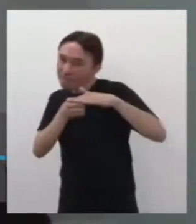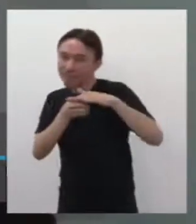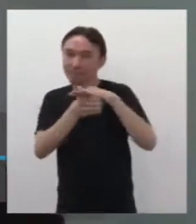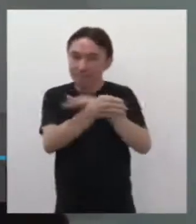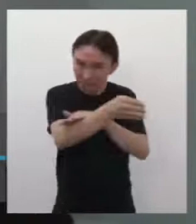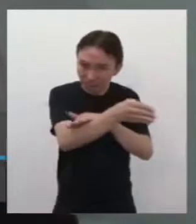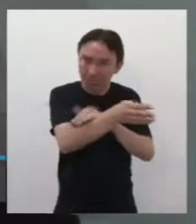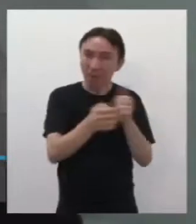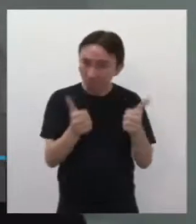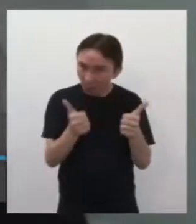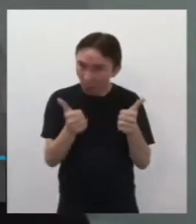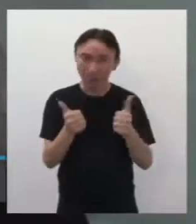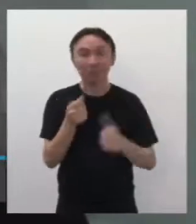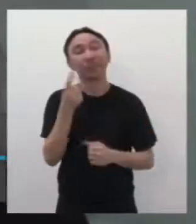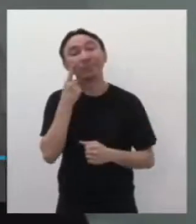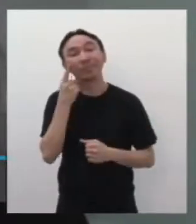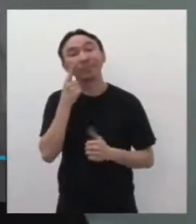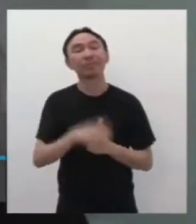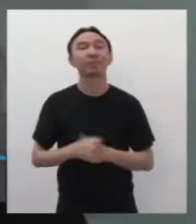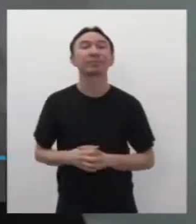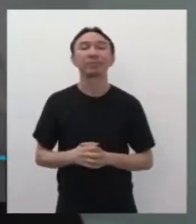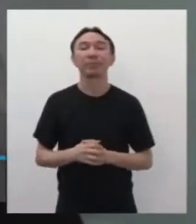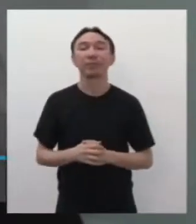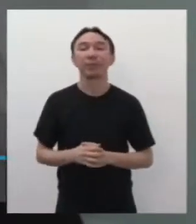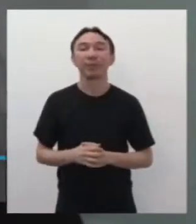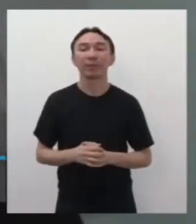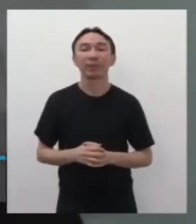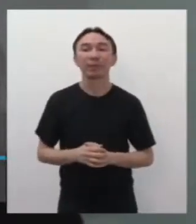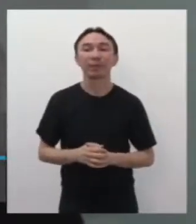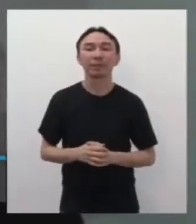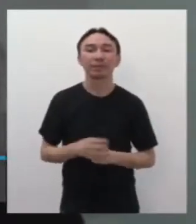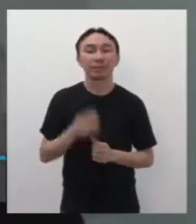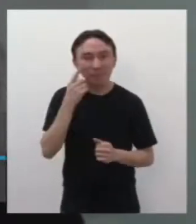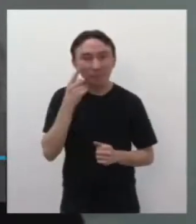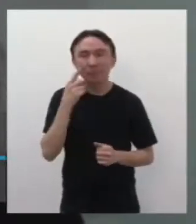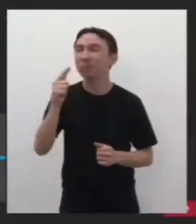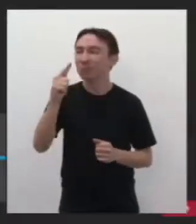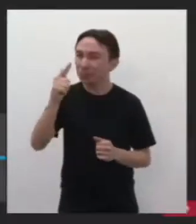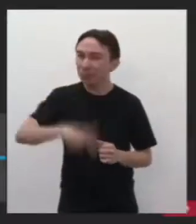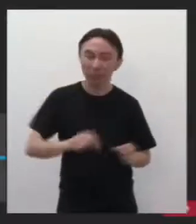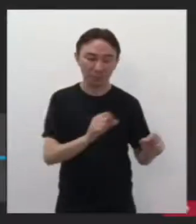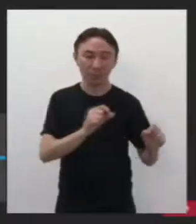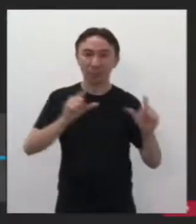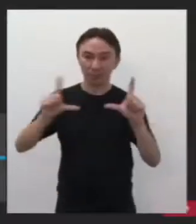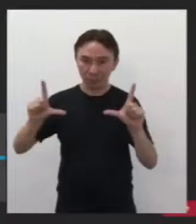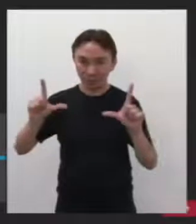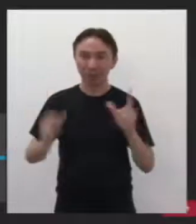pouquinho da plataforma, tá? Vou compartilhar aqui minha tela novamente.